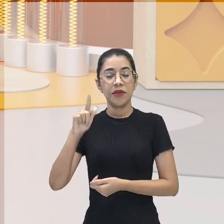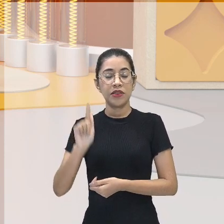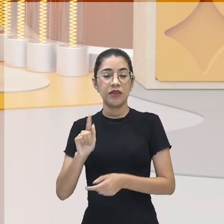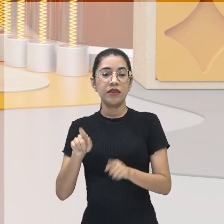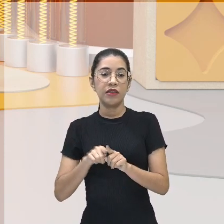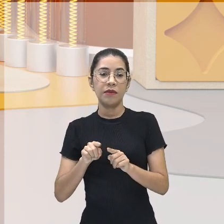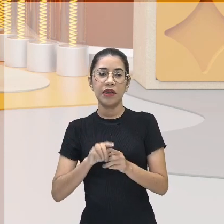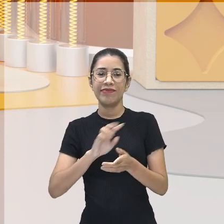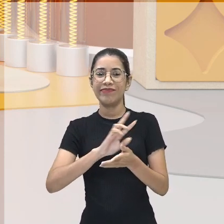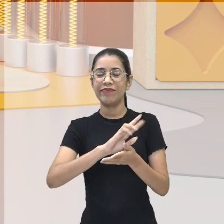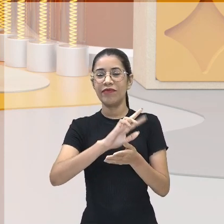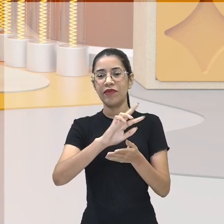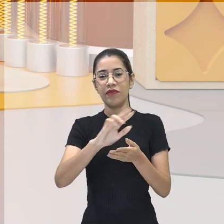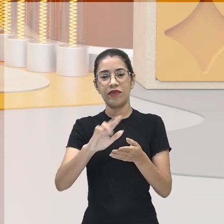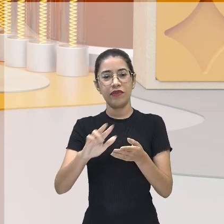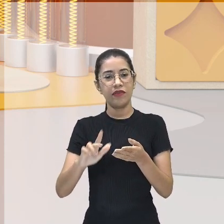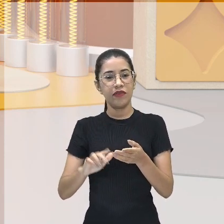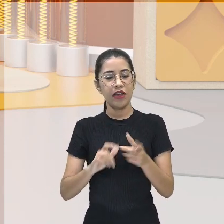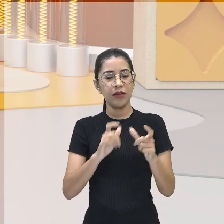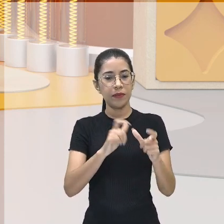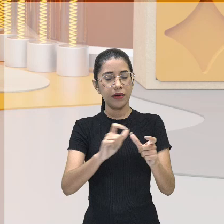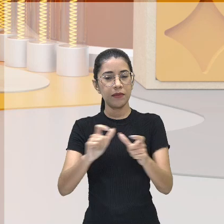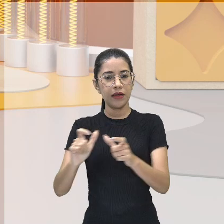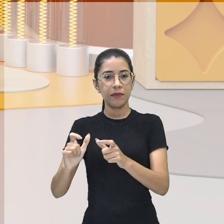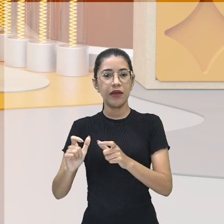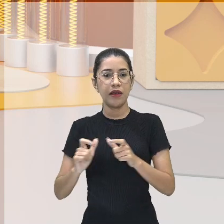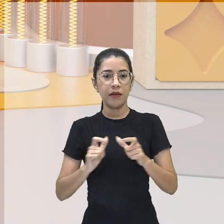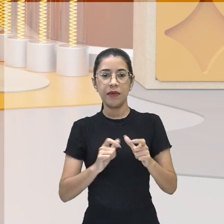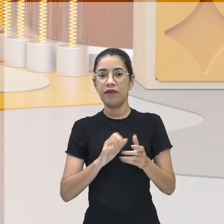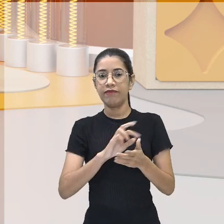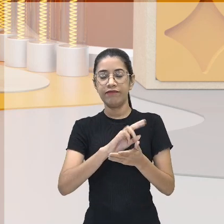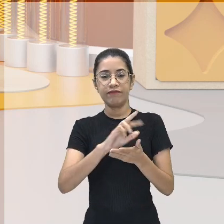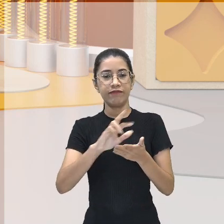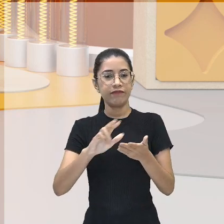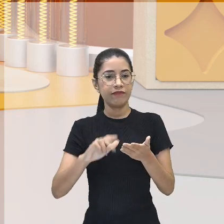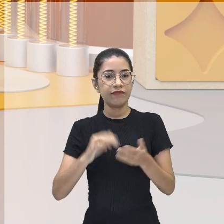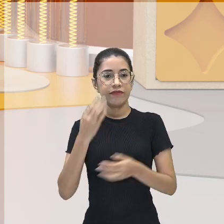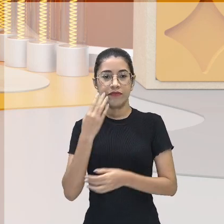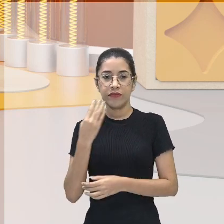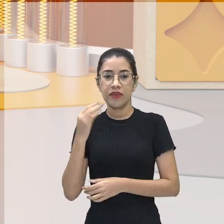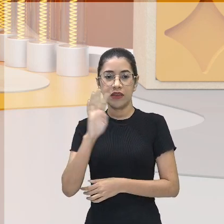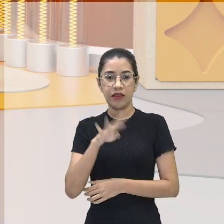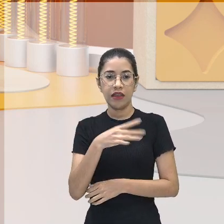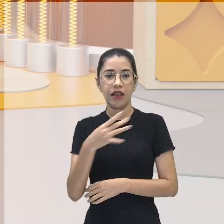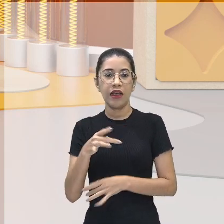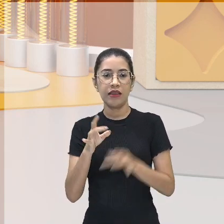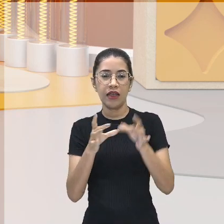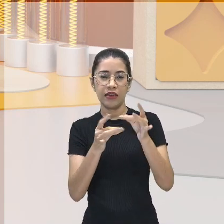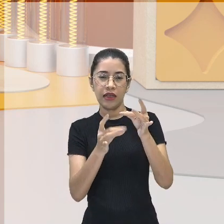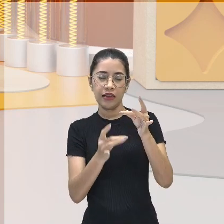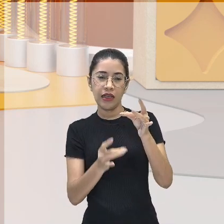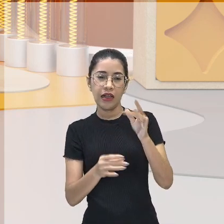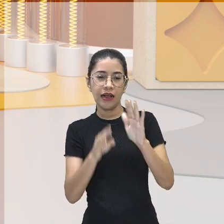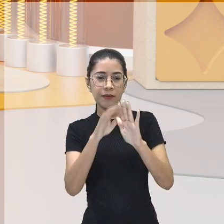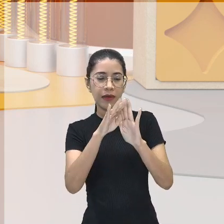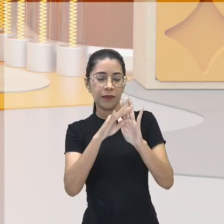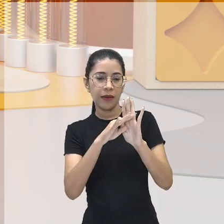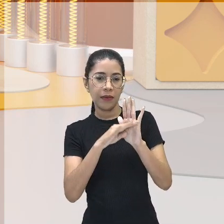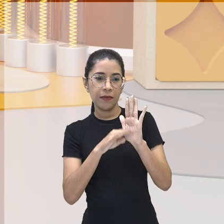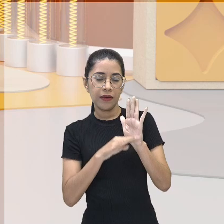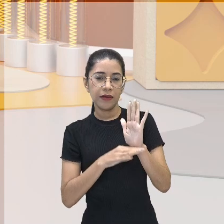bastante aí, olha, São José do Limoeiro, Serra do Anastácio, Cruz Vera, Vila